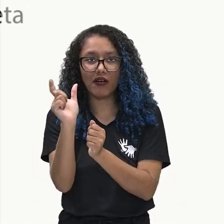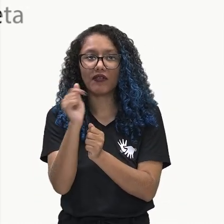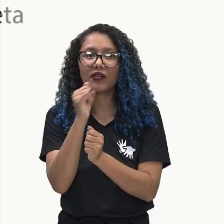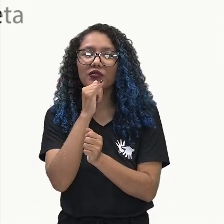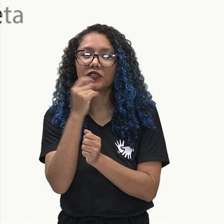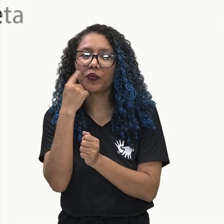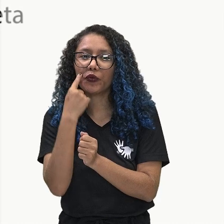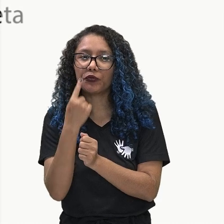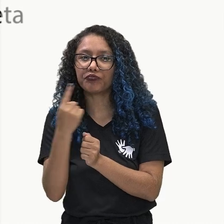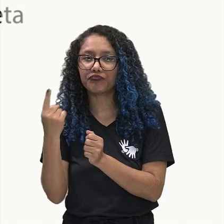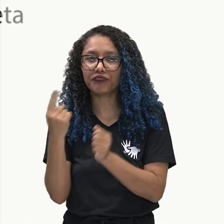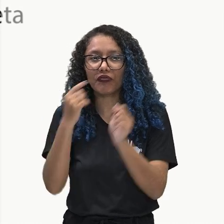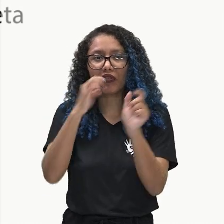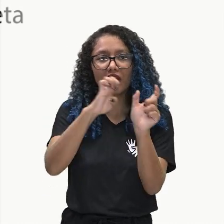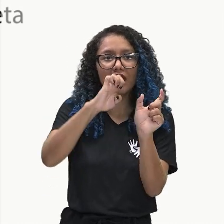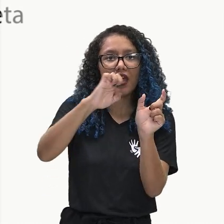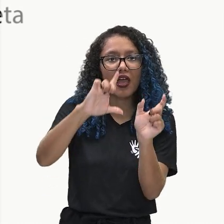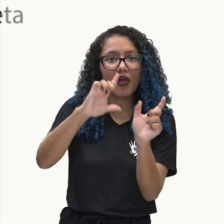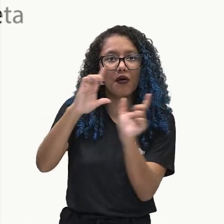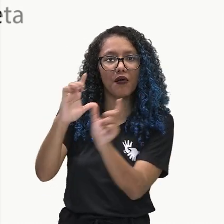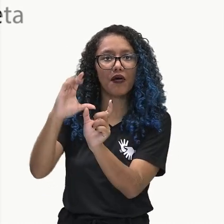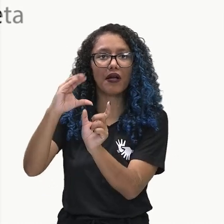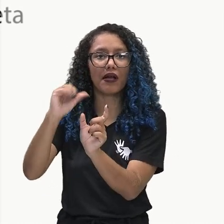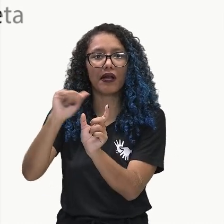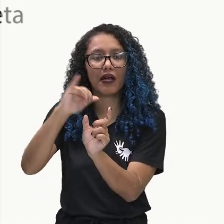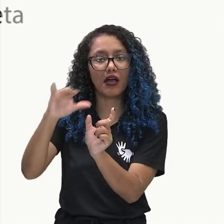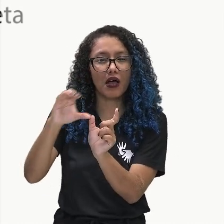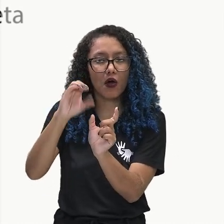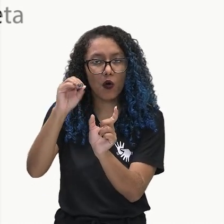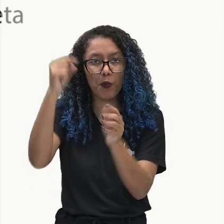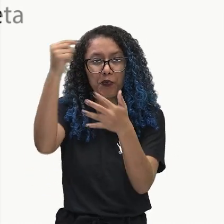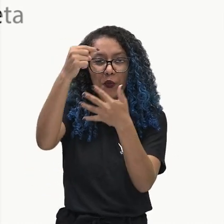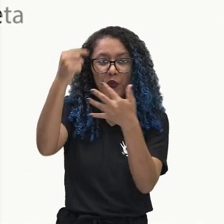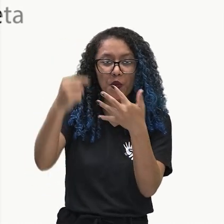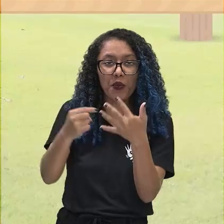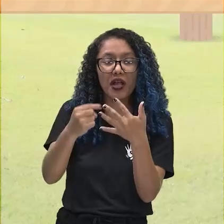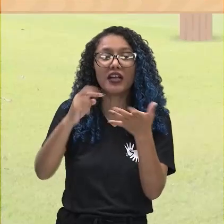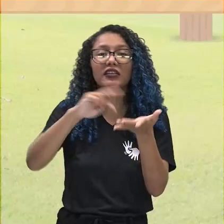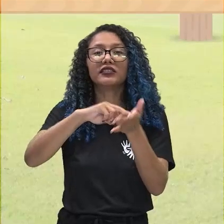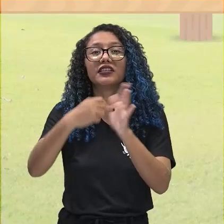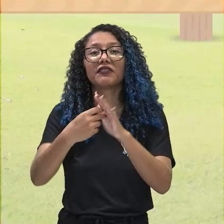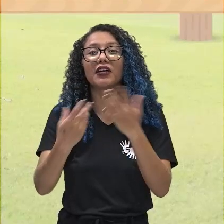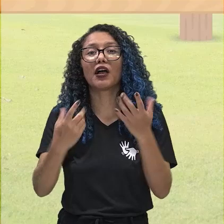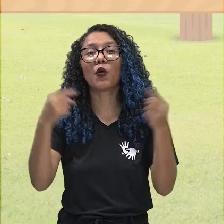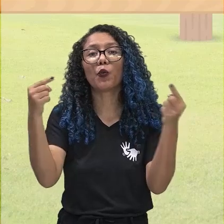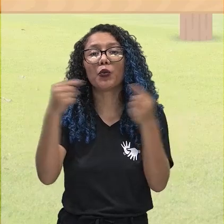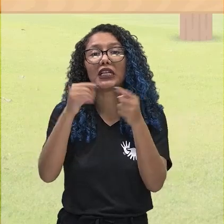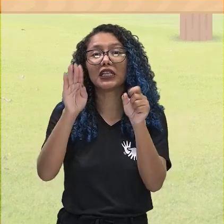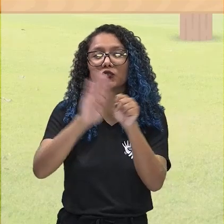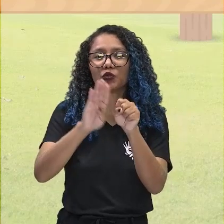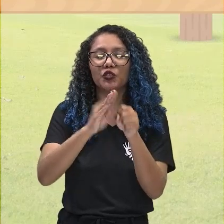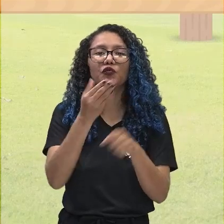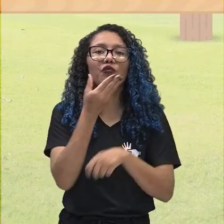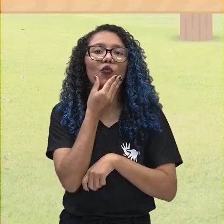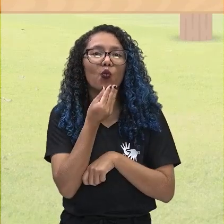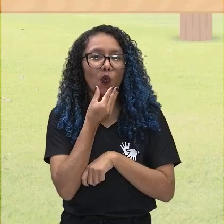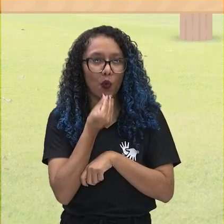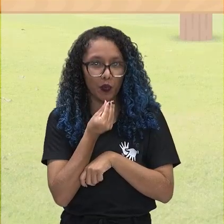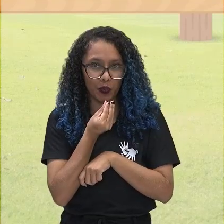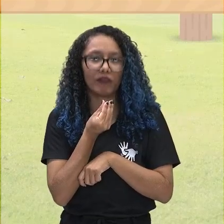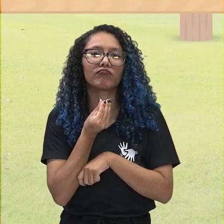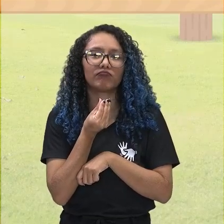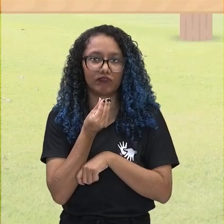cajón, el caramelo, el bolso, então é um substantivo masculino. E aí aqui a